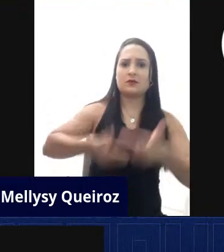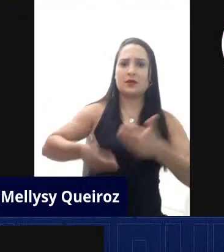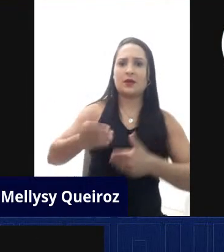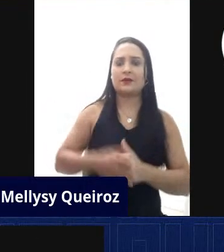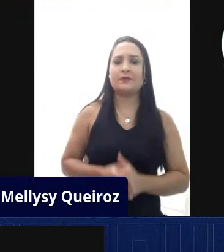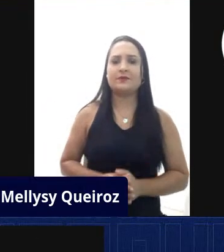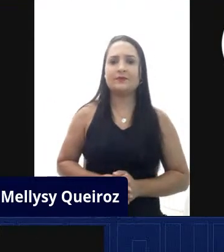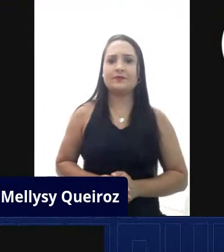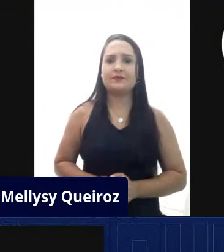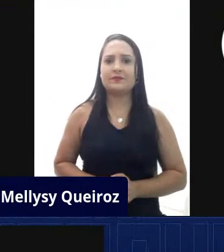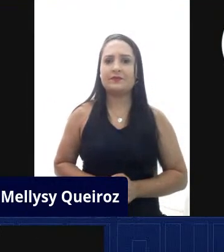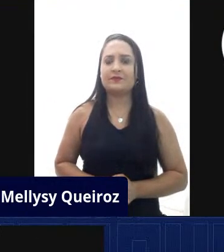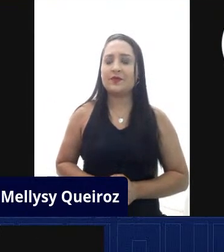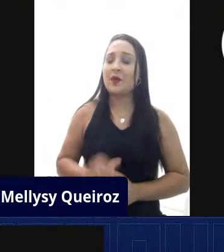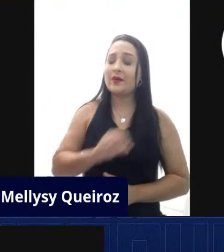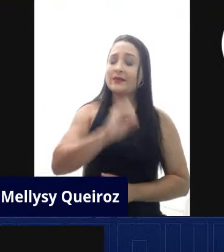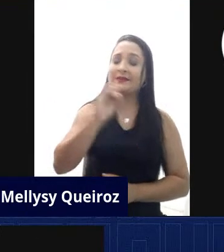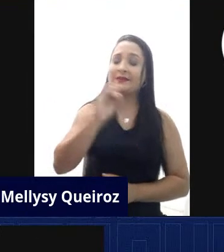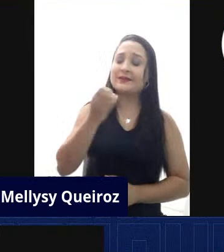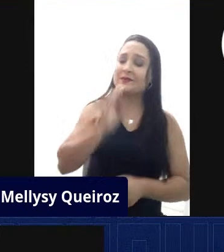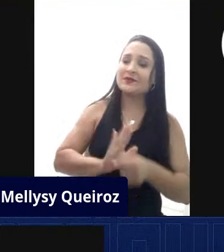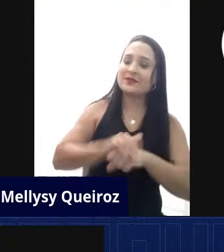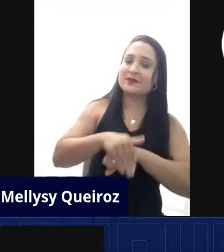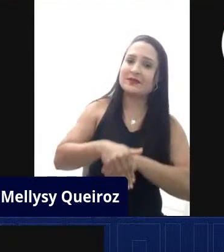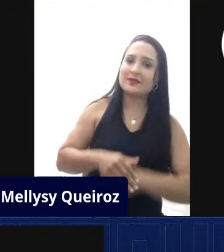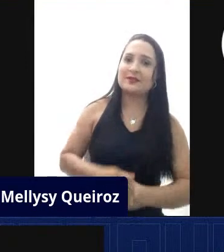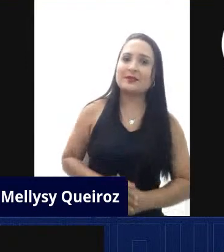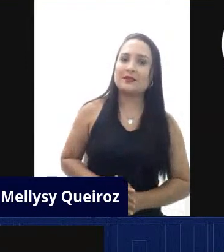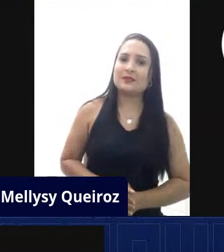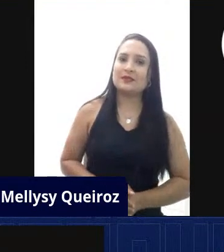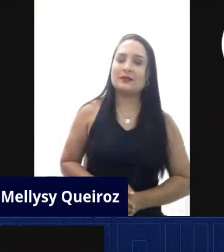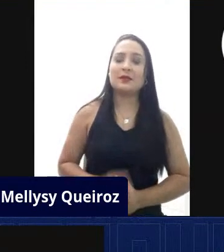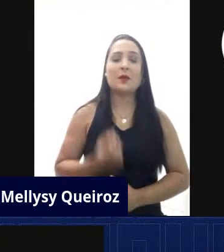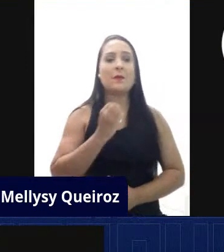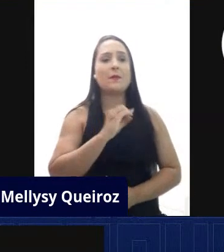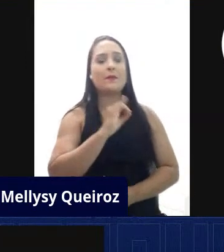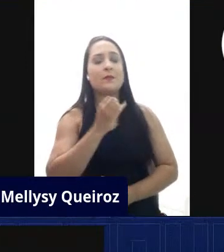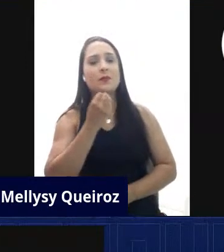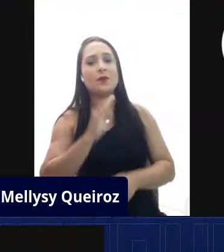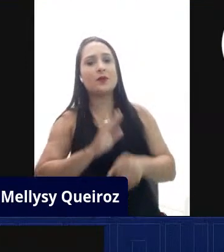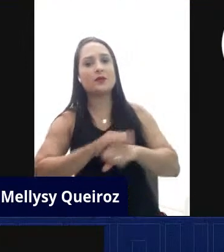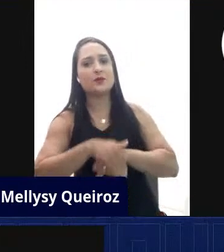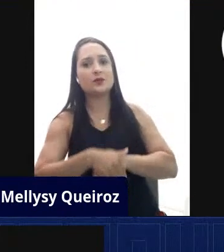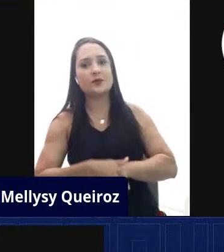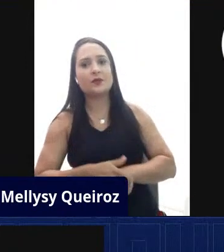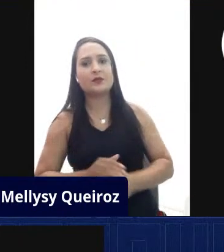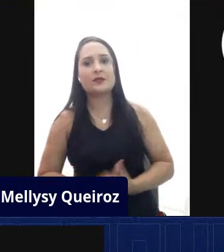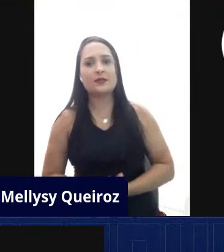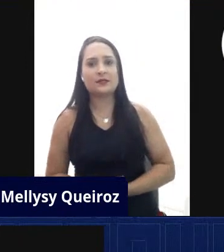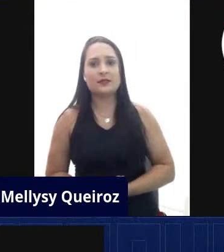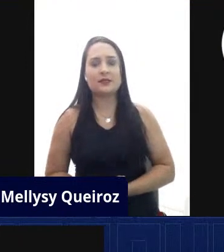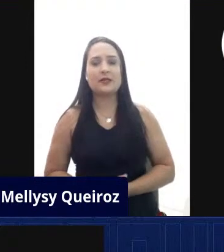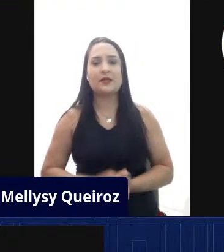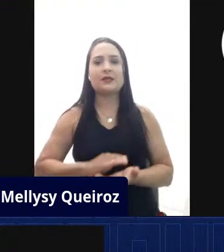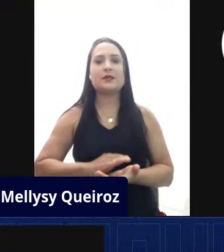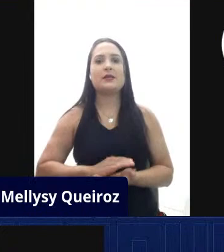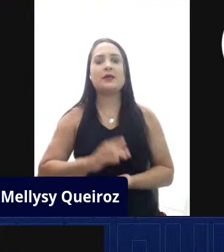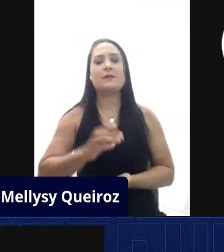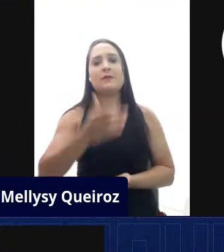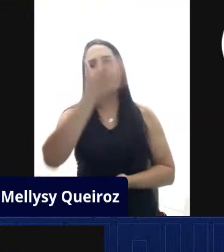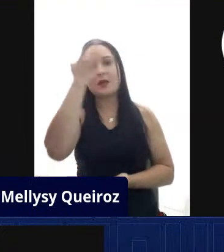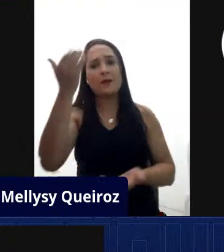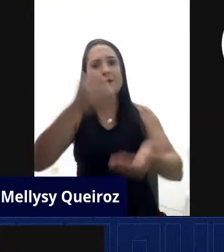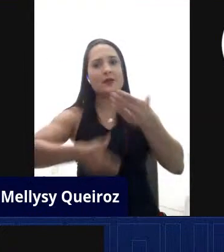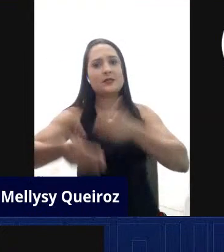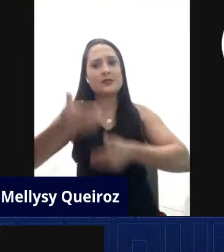Luísa, boa noite. Boa noite, Lidiane. Boa noite às companheiras que também estão participando da Rural Live. Boa